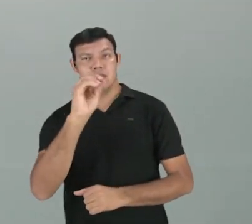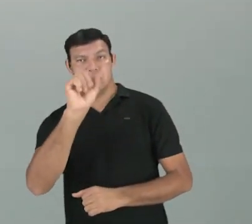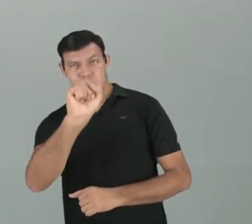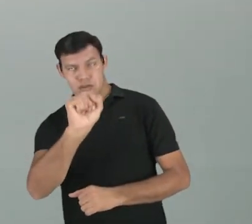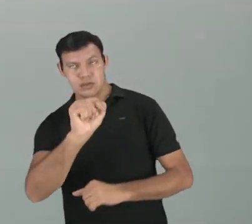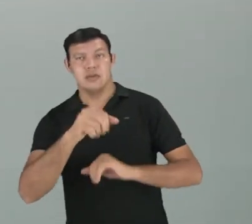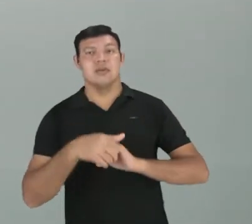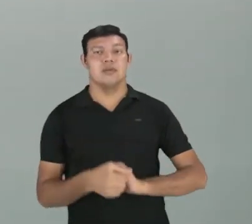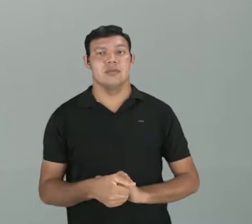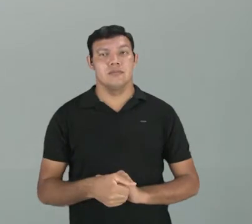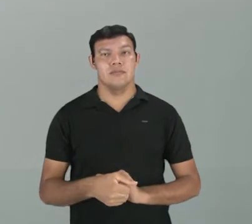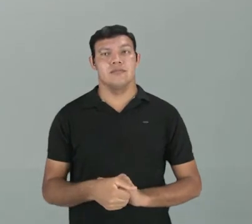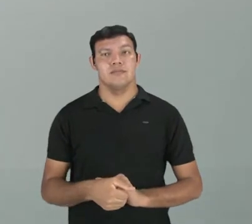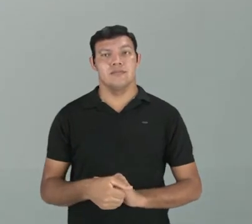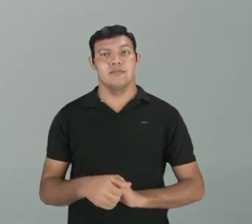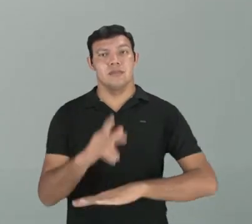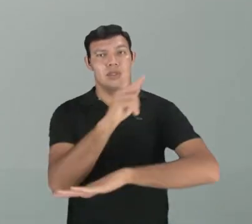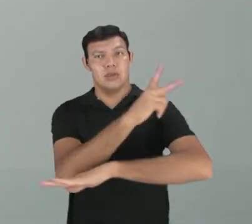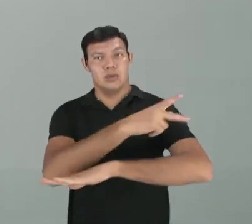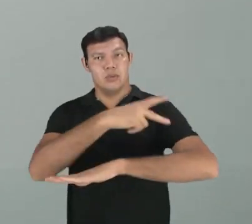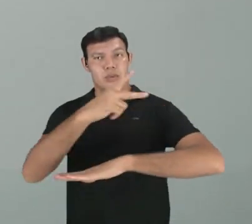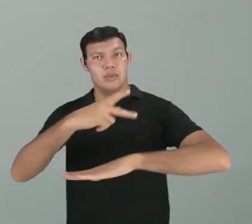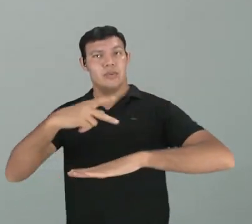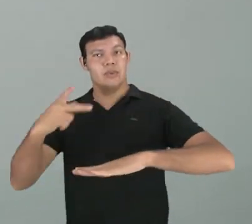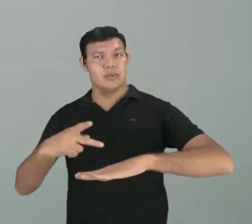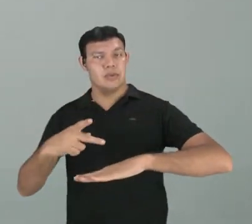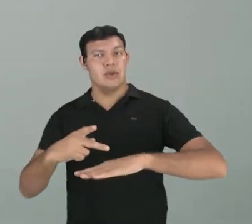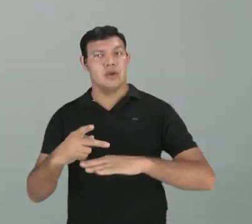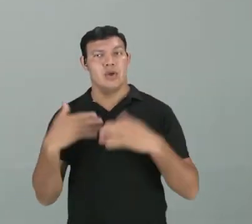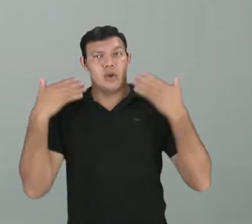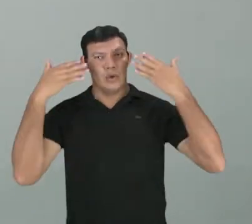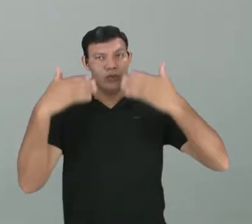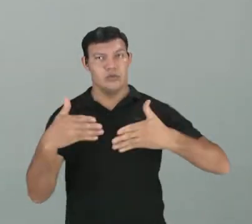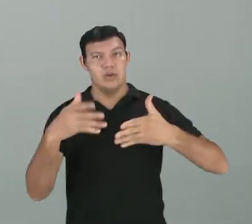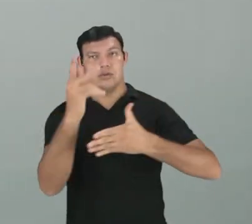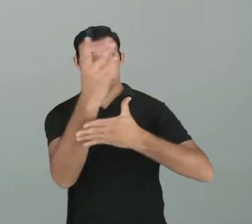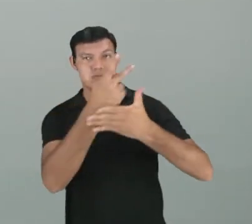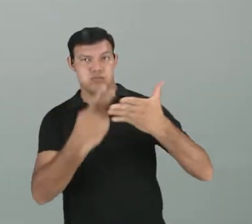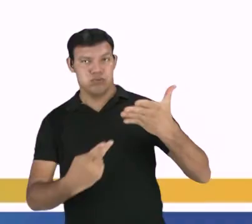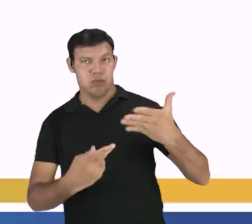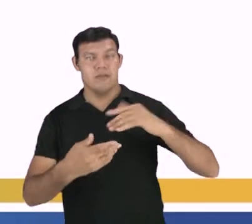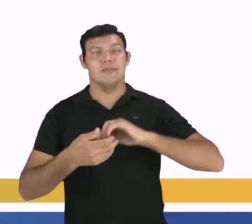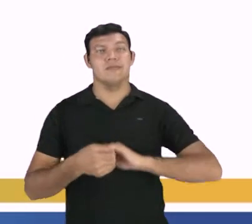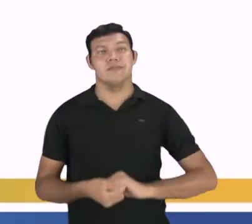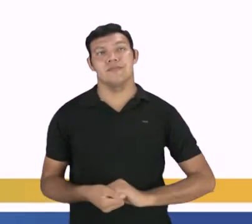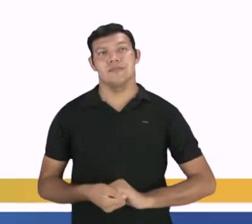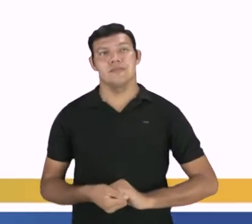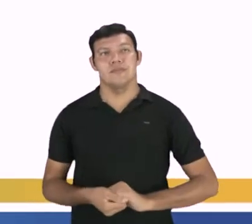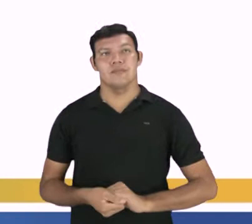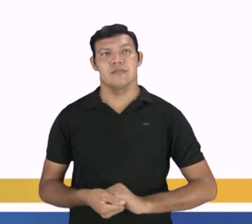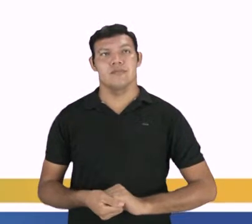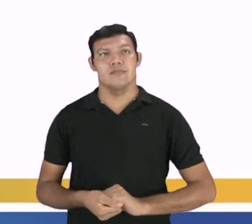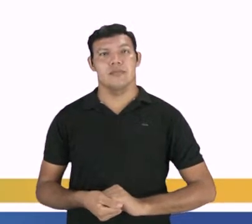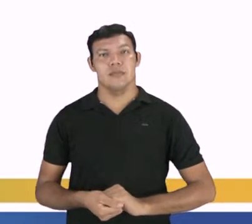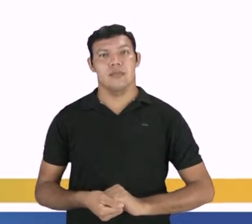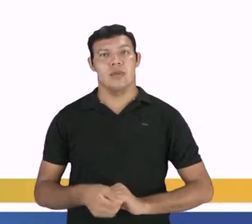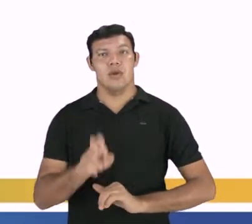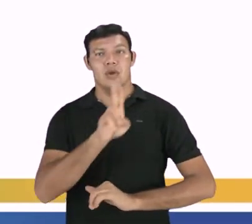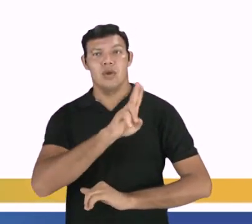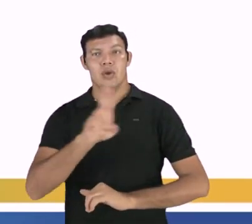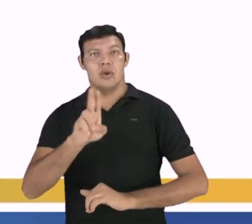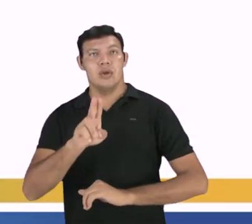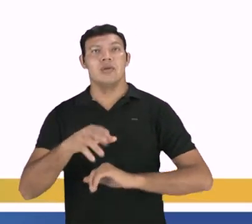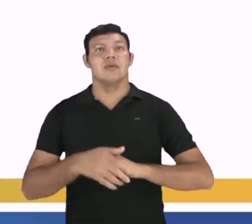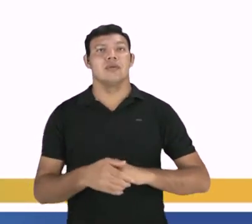um forte. Porém, aqui no parnasianismo o forte é a poesia, tá? Então, o nome parnasianismo deriva